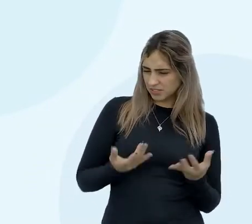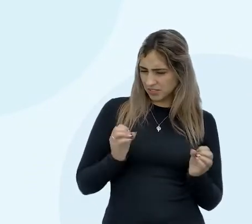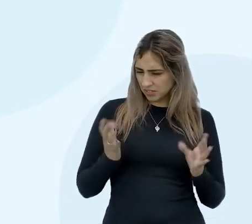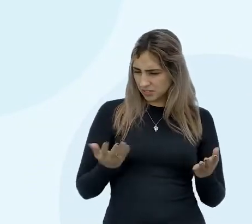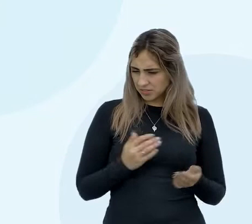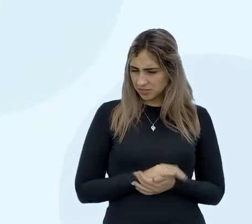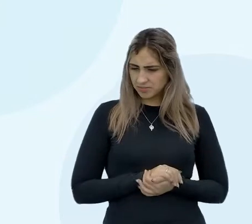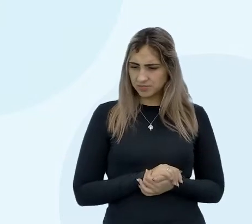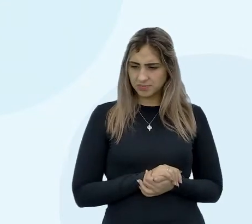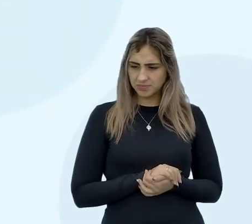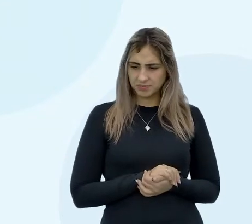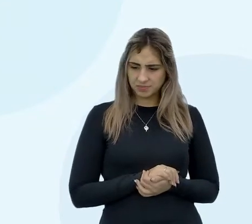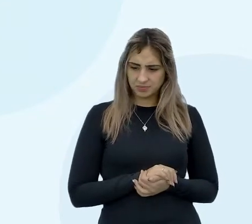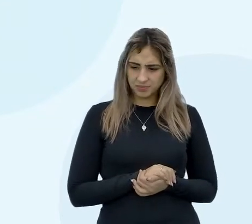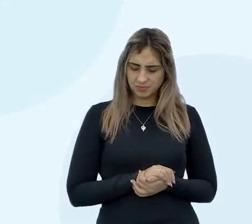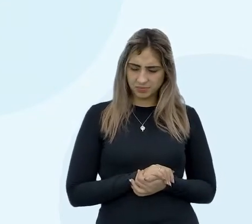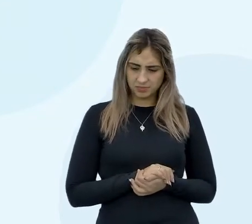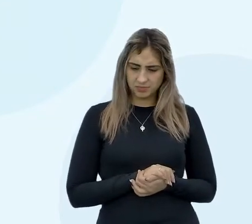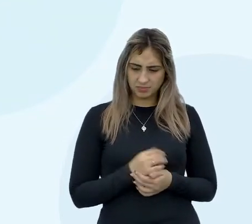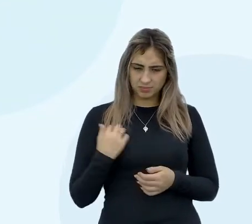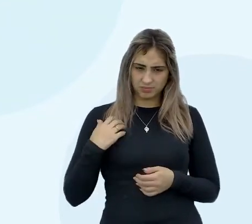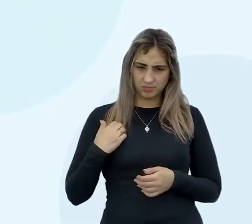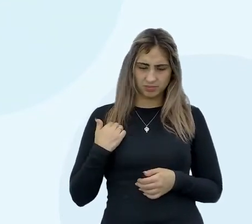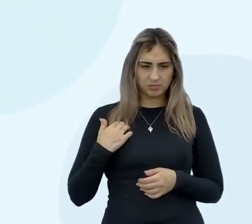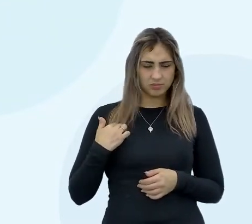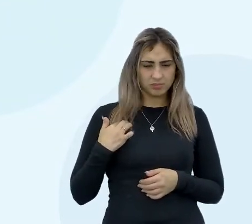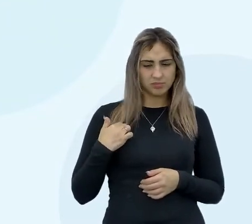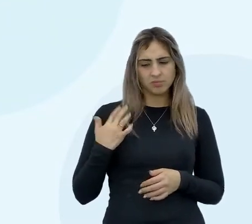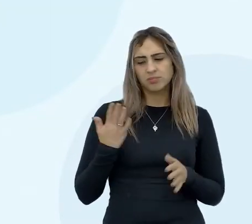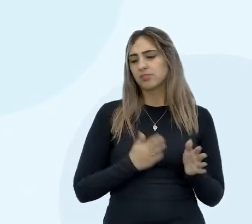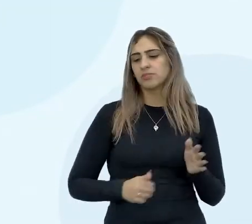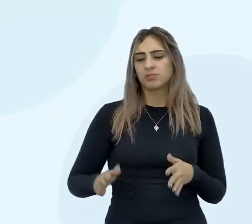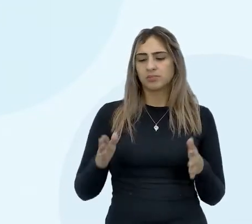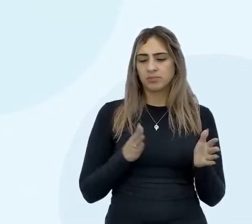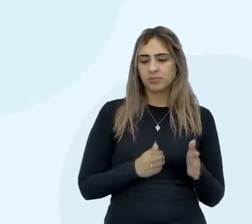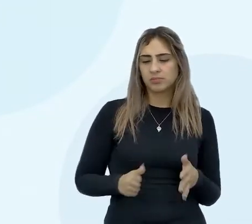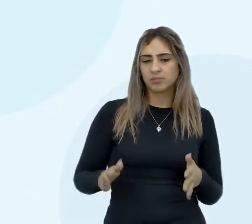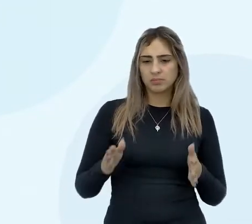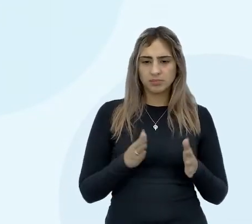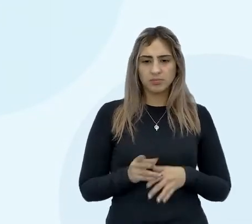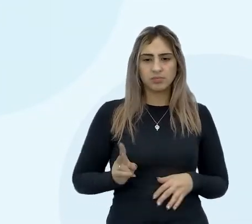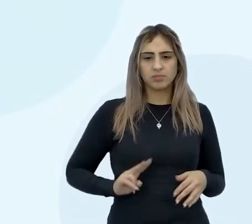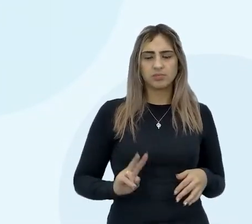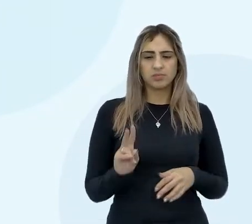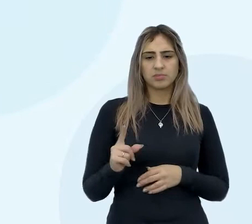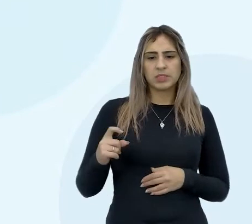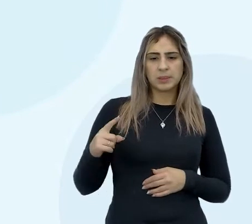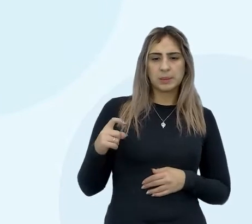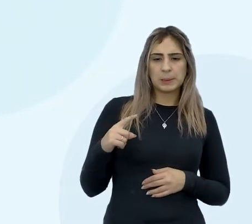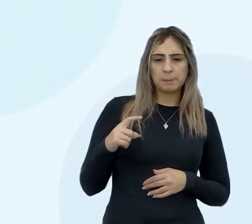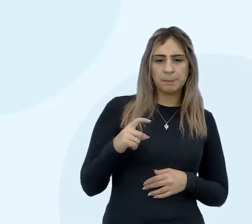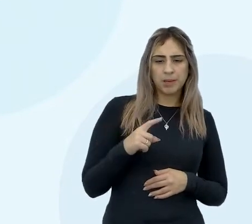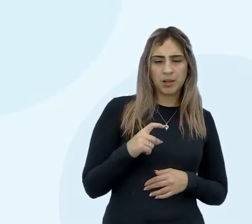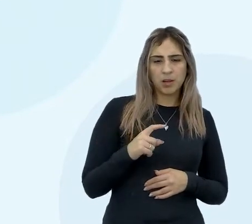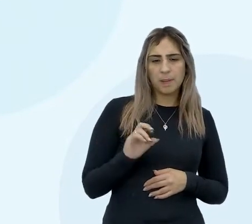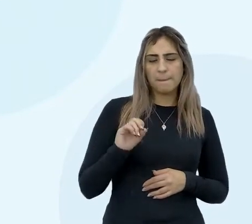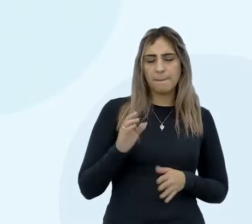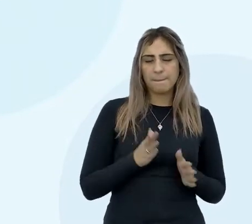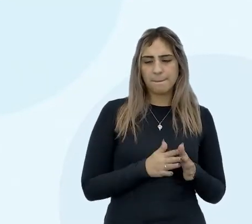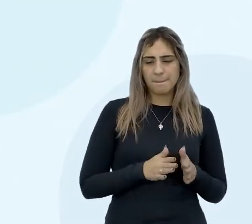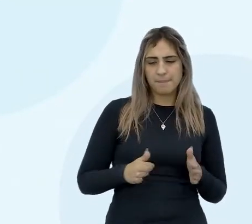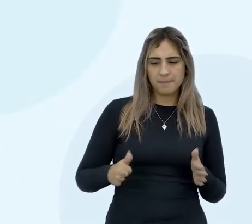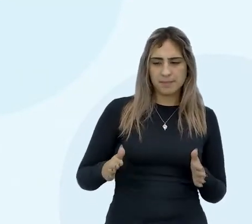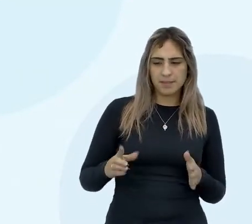sei. É aquele líquido ali que é produzido pelas minhocas, né, ou pelo processo